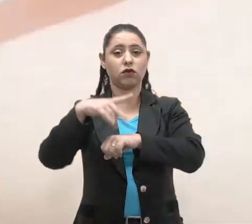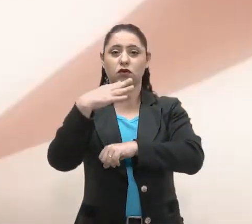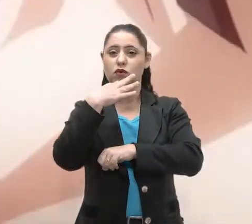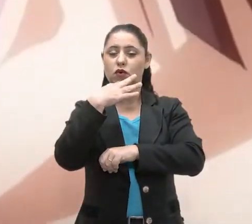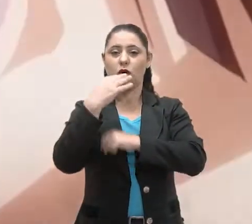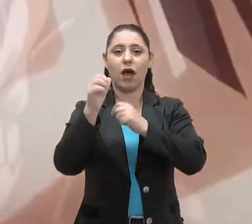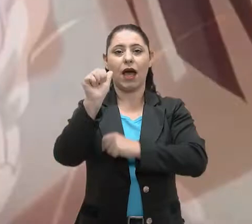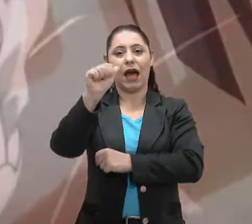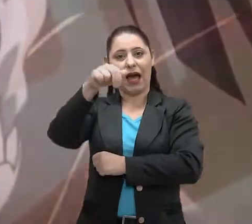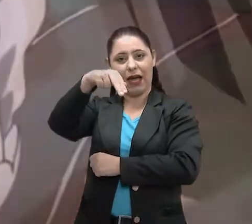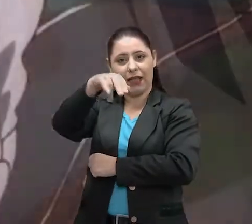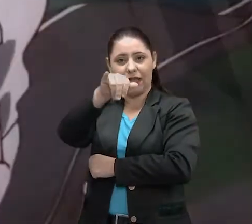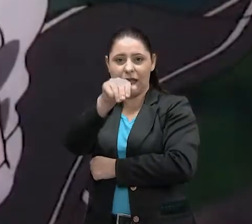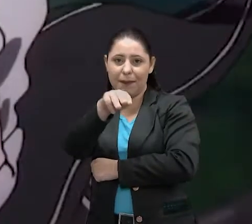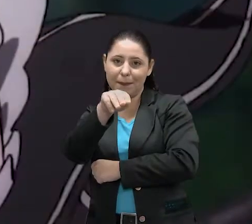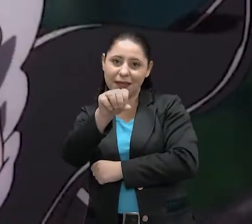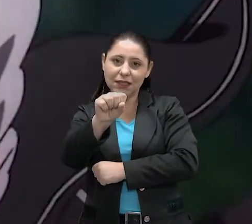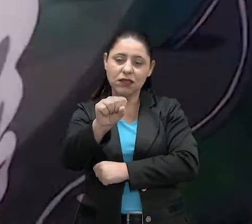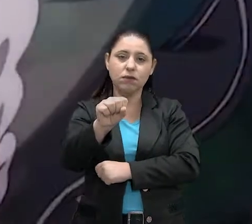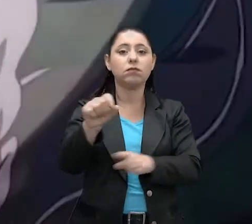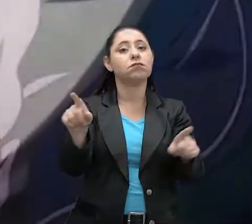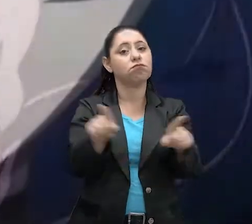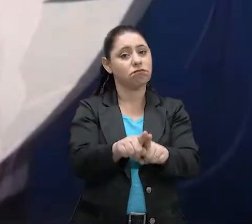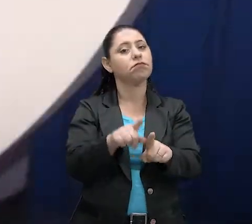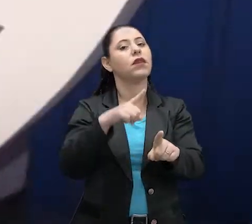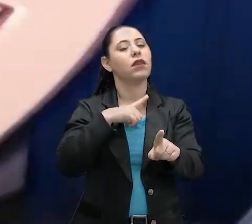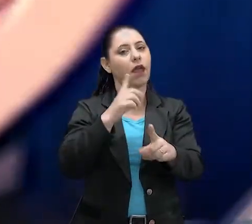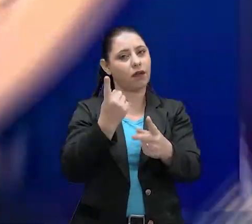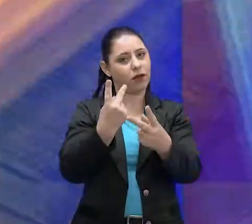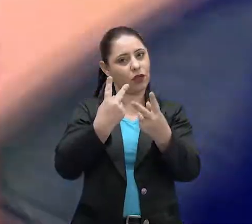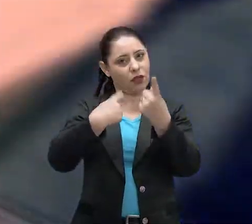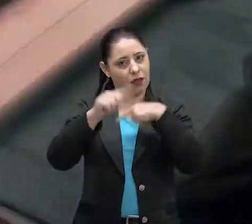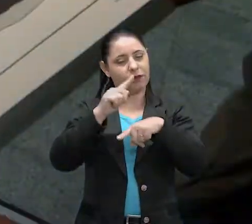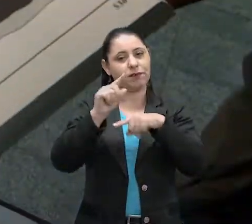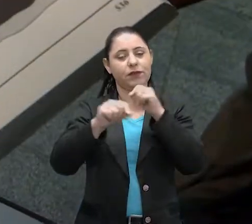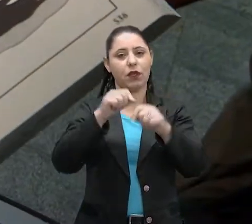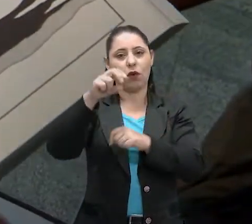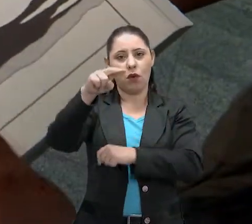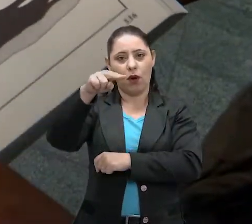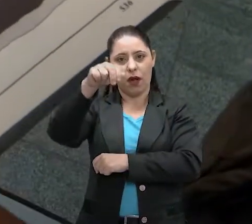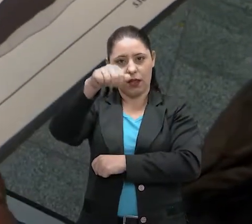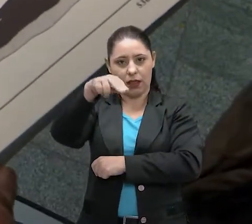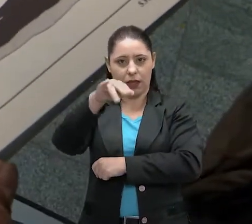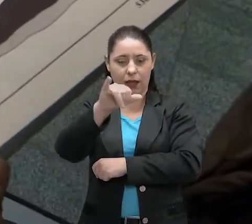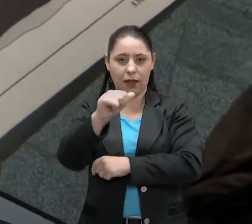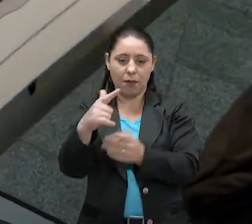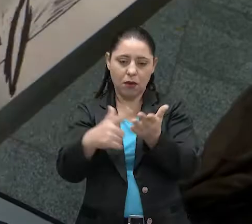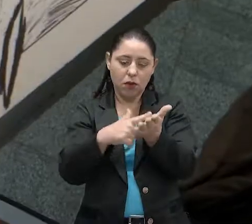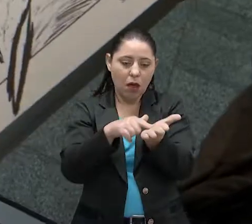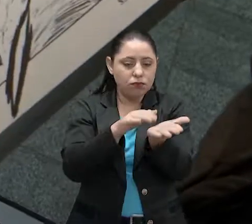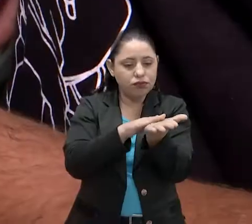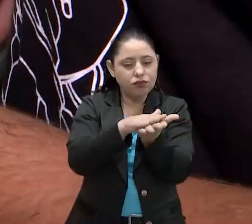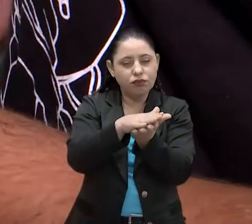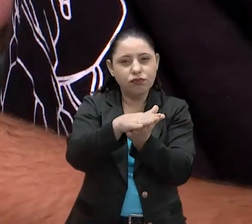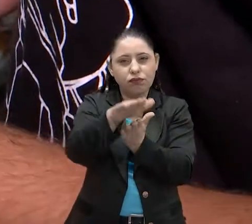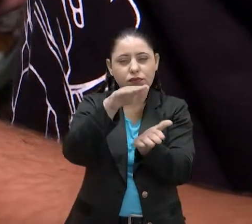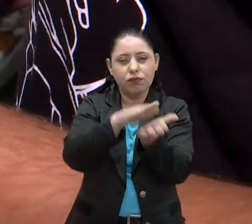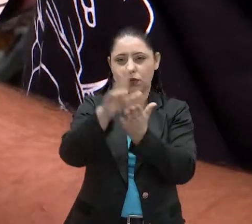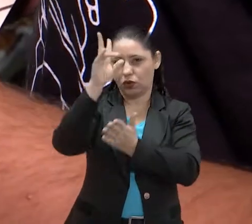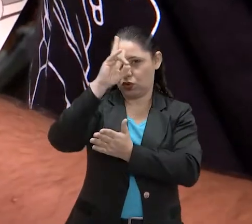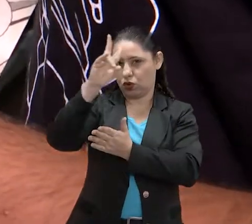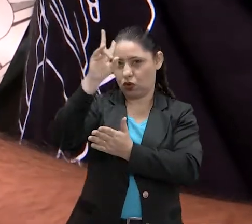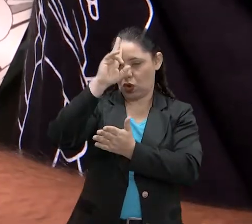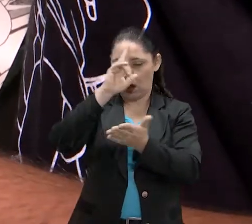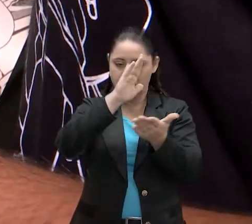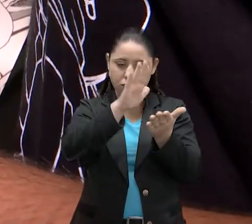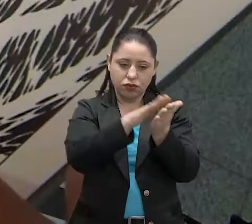no Japão, conhecidos como animes. No entanto, também existe o processo inverso, em que os animes se tornam uma edição